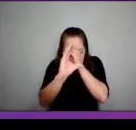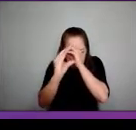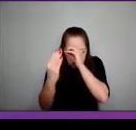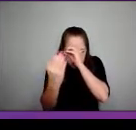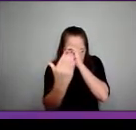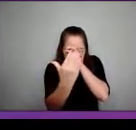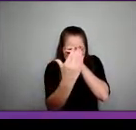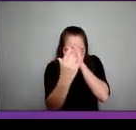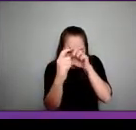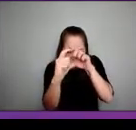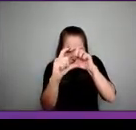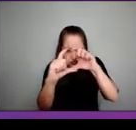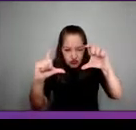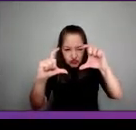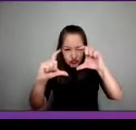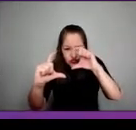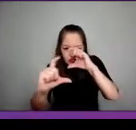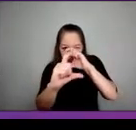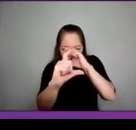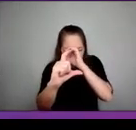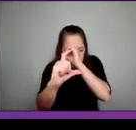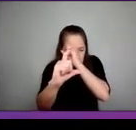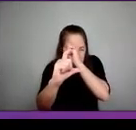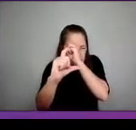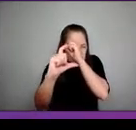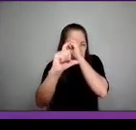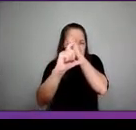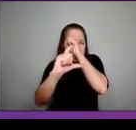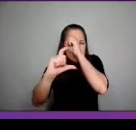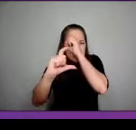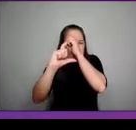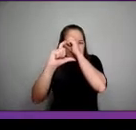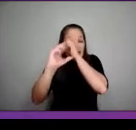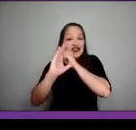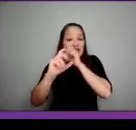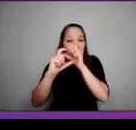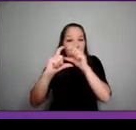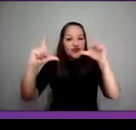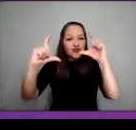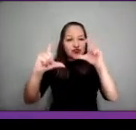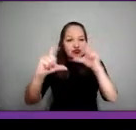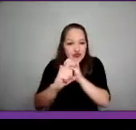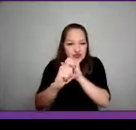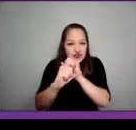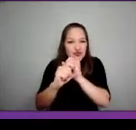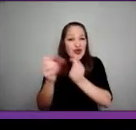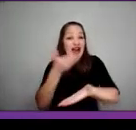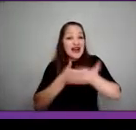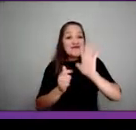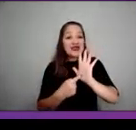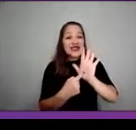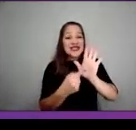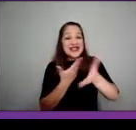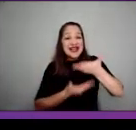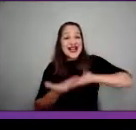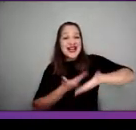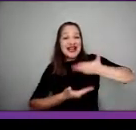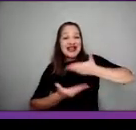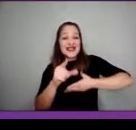uma câmera escura que já incorpora ou apresenta essa relação mais da